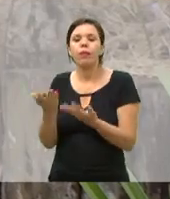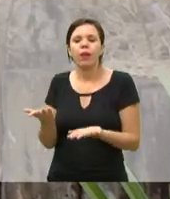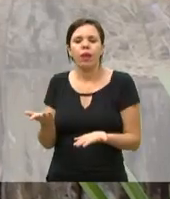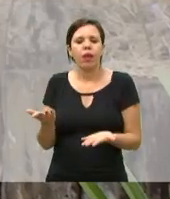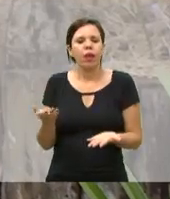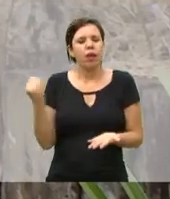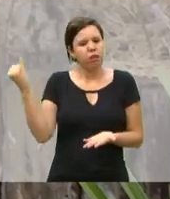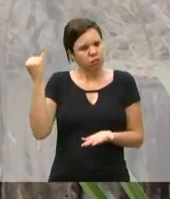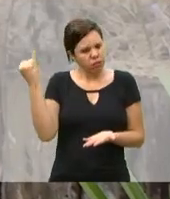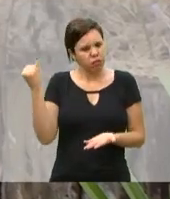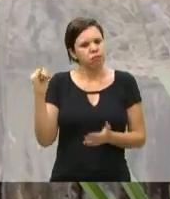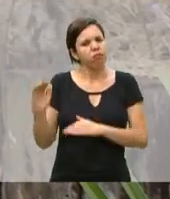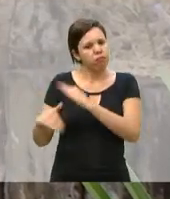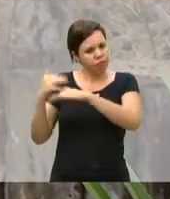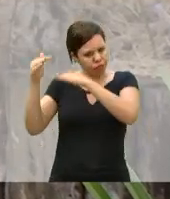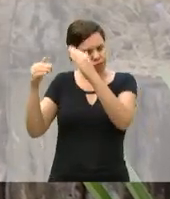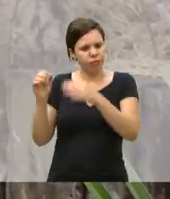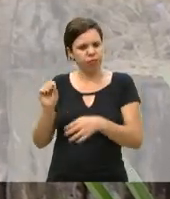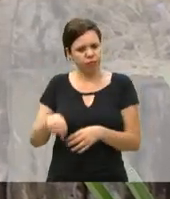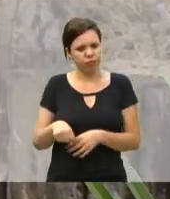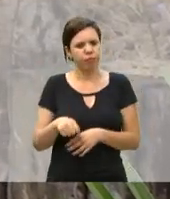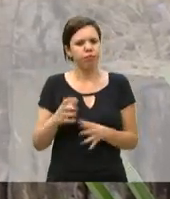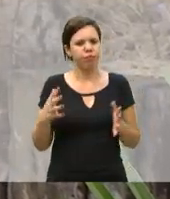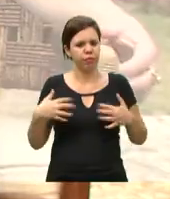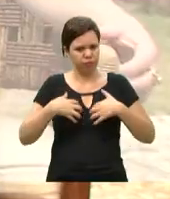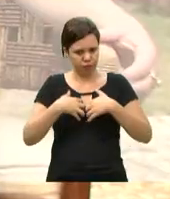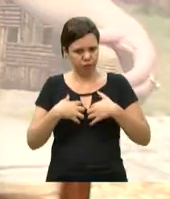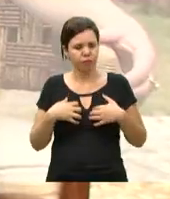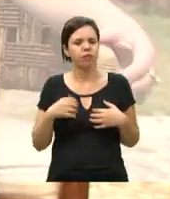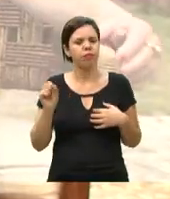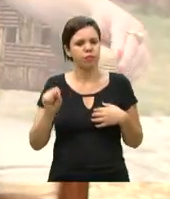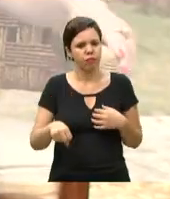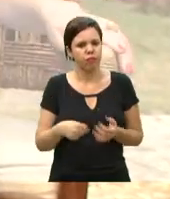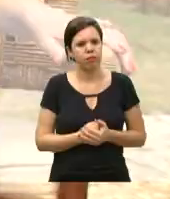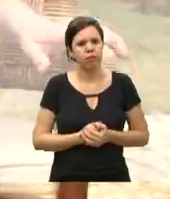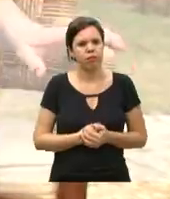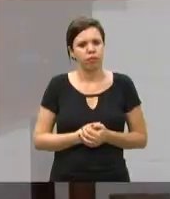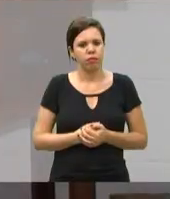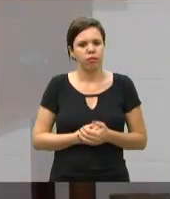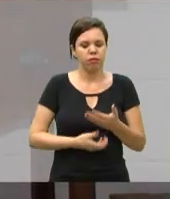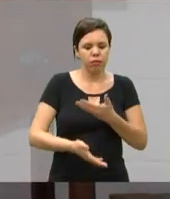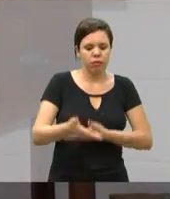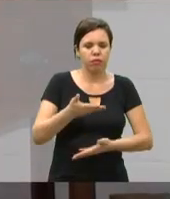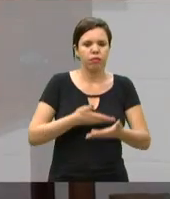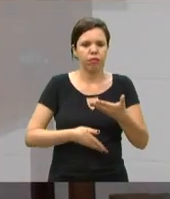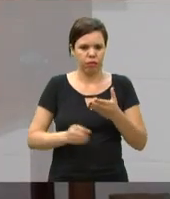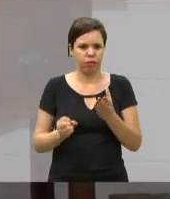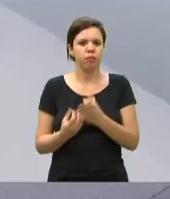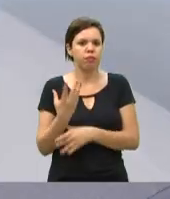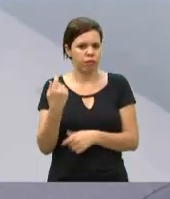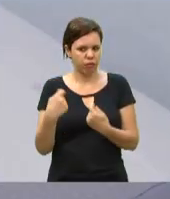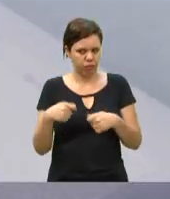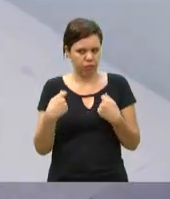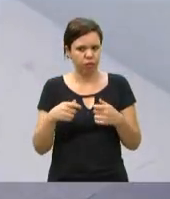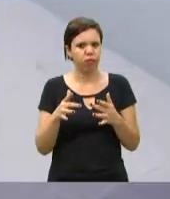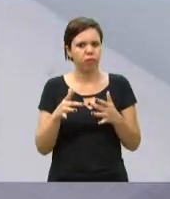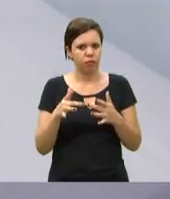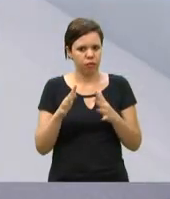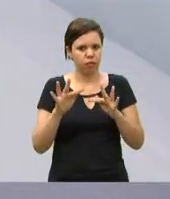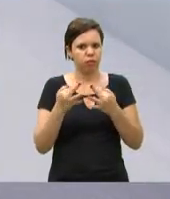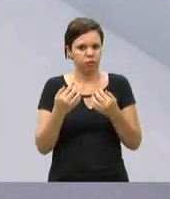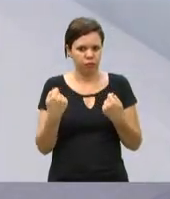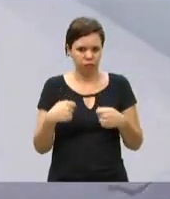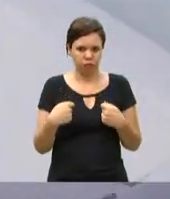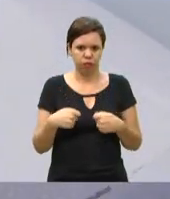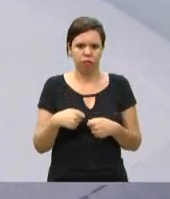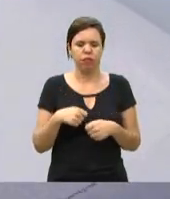também é importante na evolução, né, do autista. Sim, um envolvimento tem que acontecer. Na